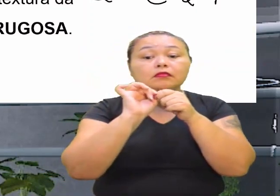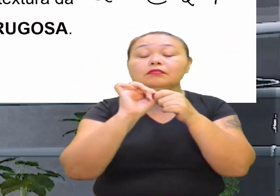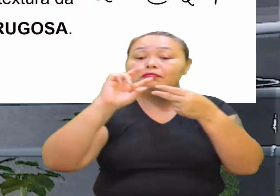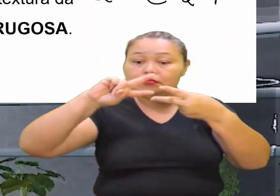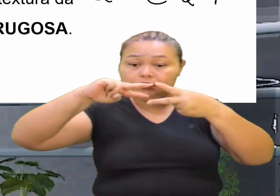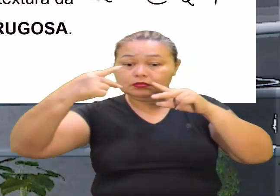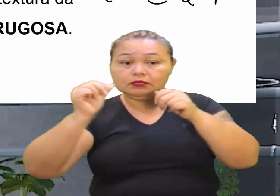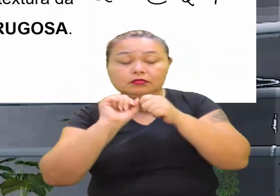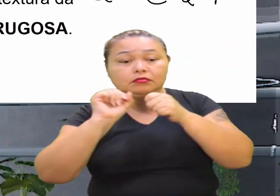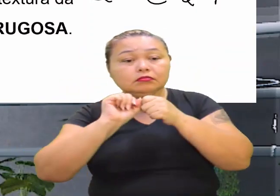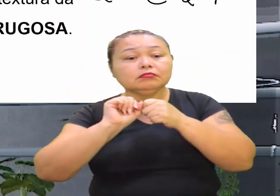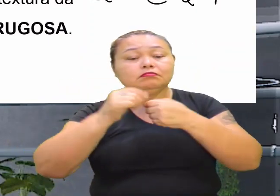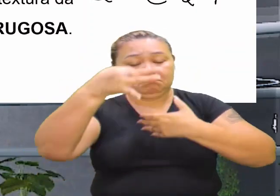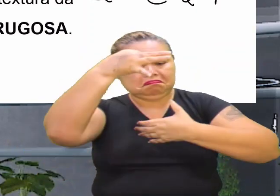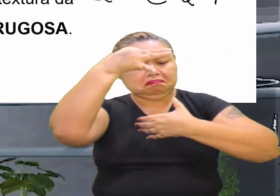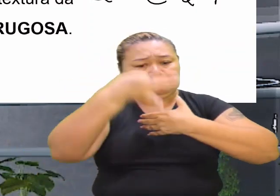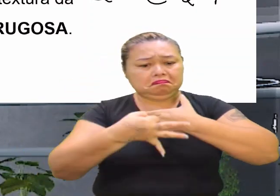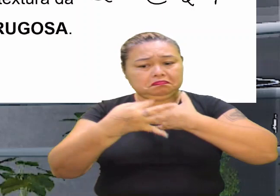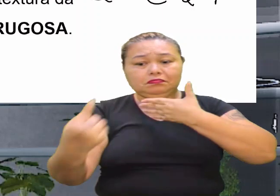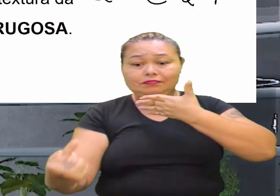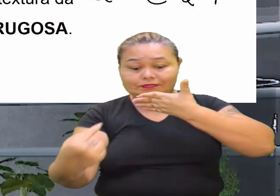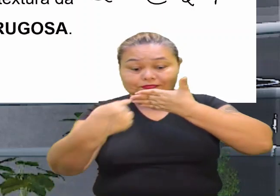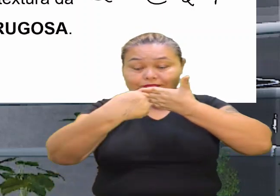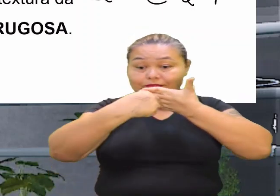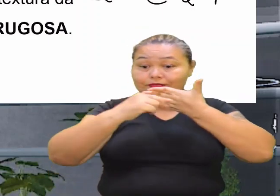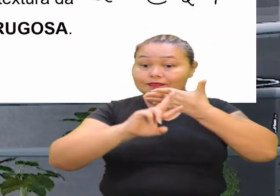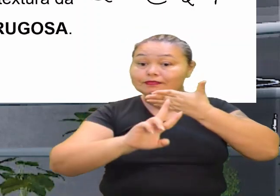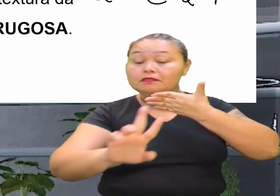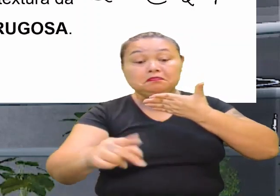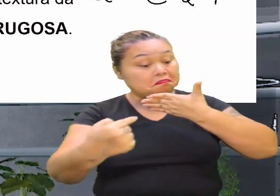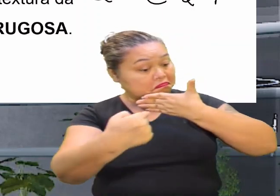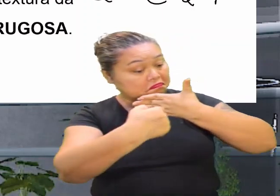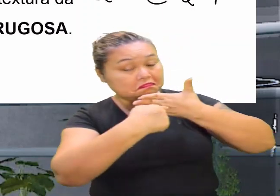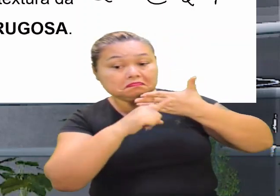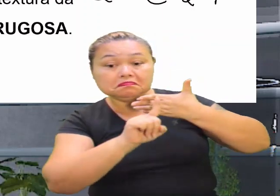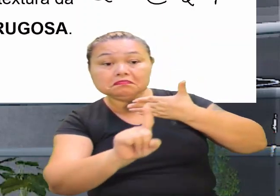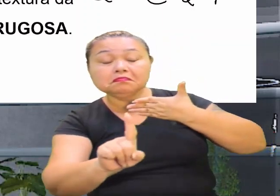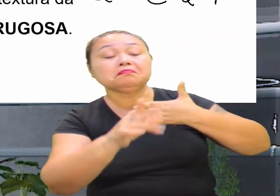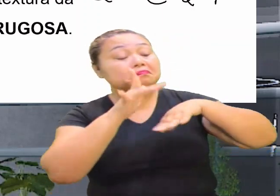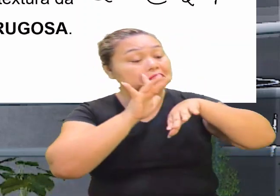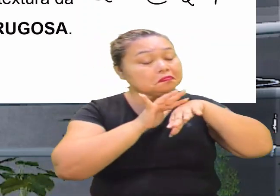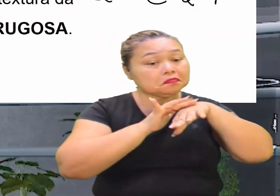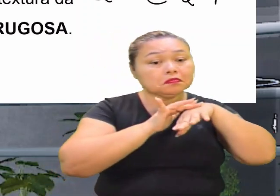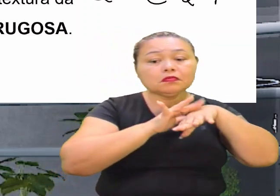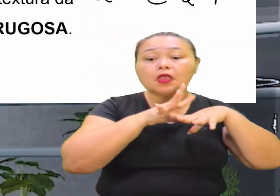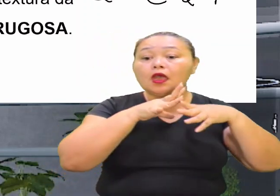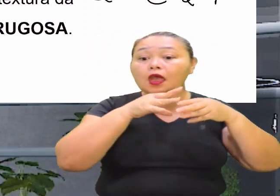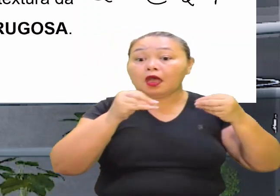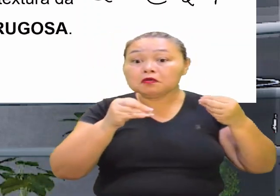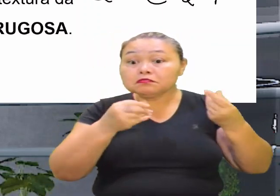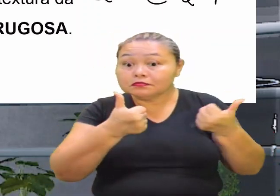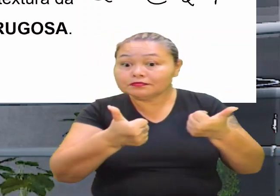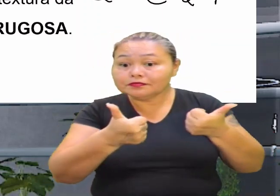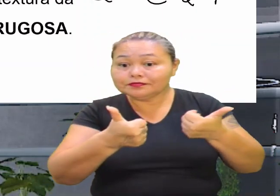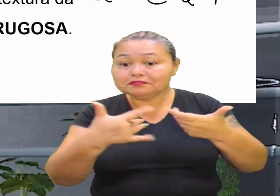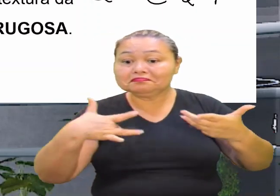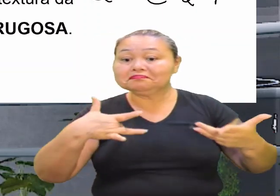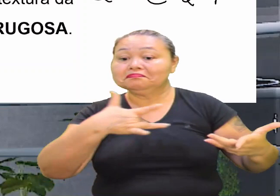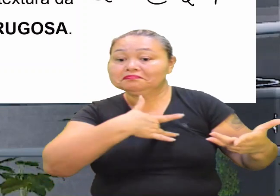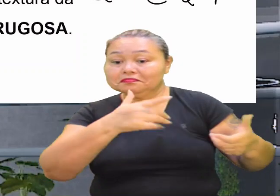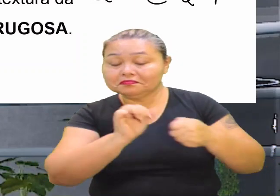geneticamente são eficientes na resposta imunológica. Ficam doentes, mas se recuperam rápido. Ficam